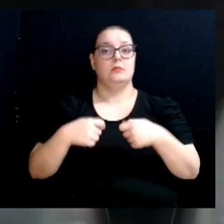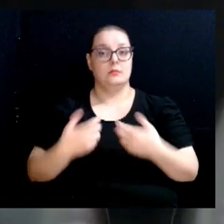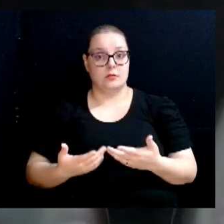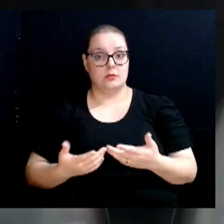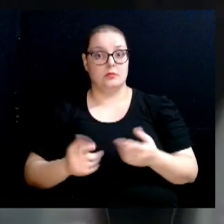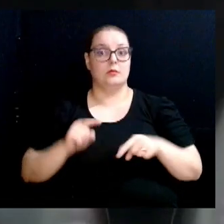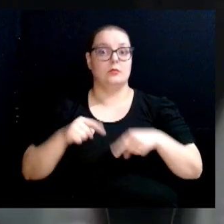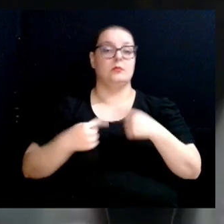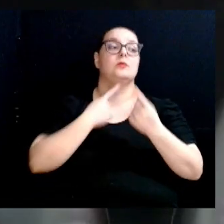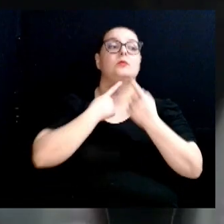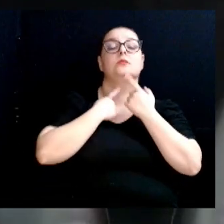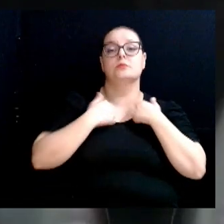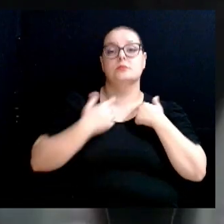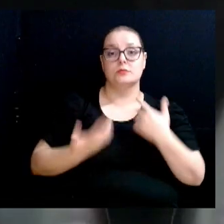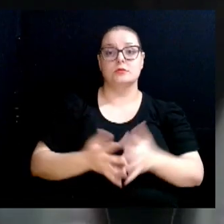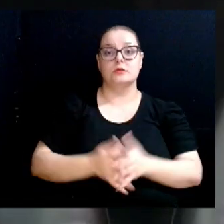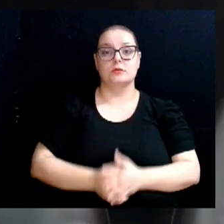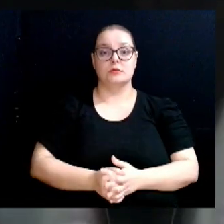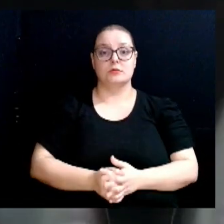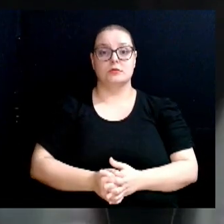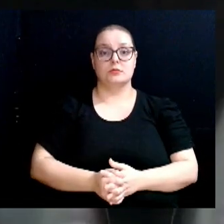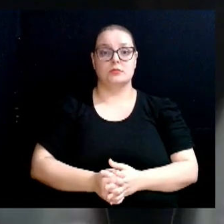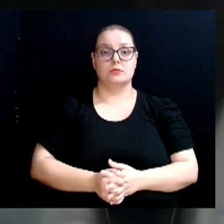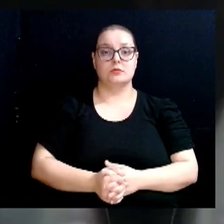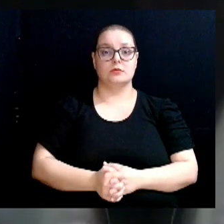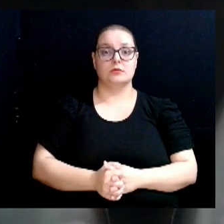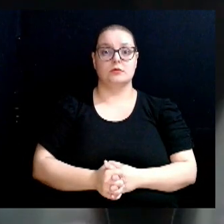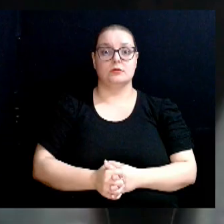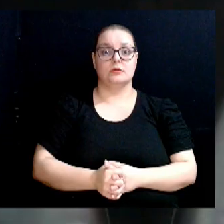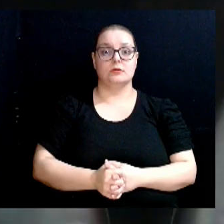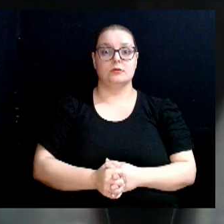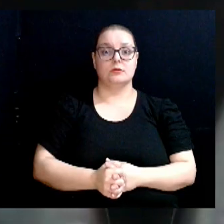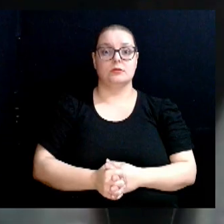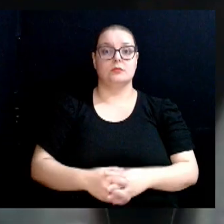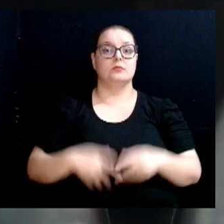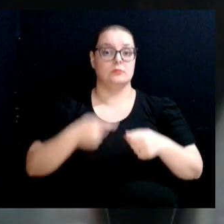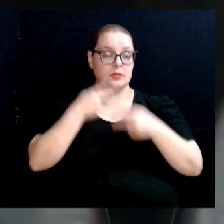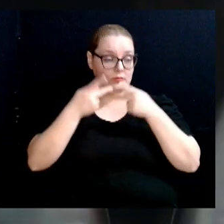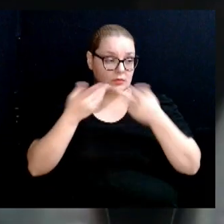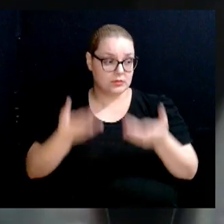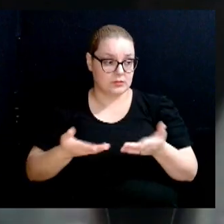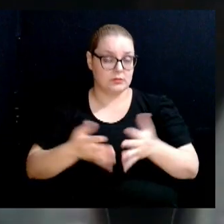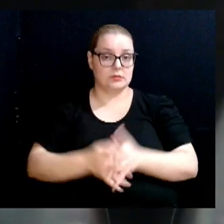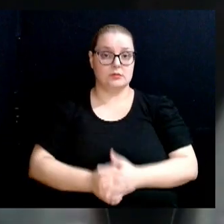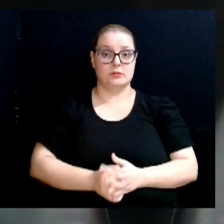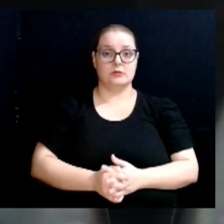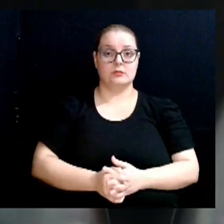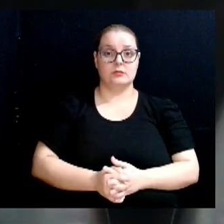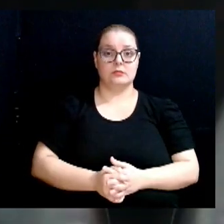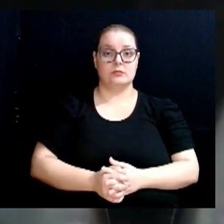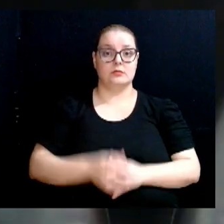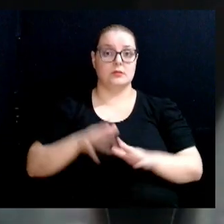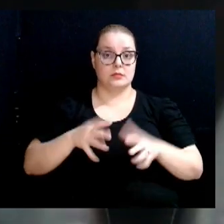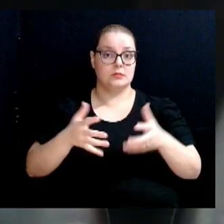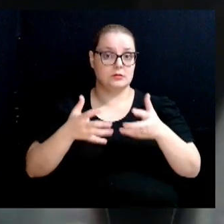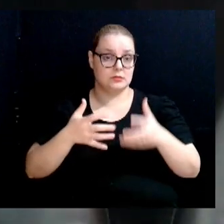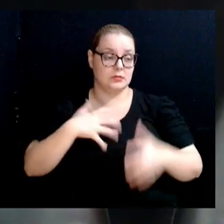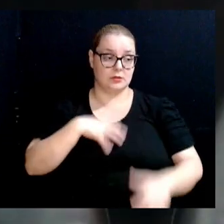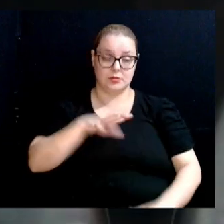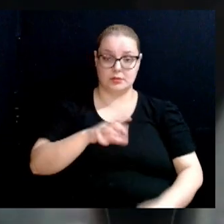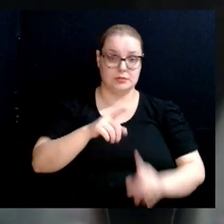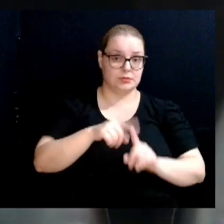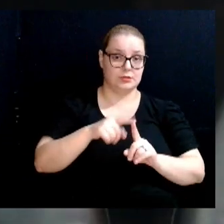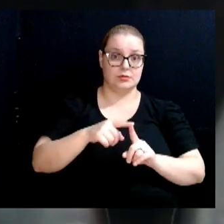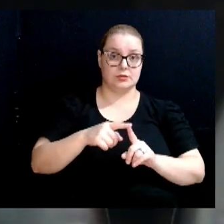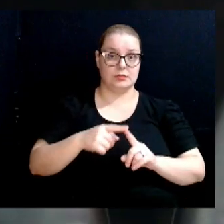né? A gente precisa dizer sobre isso. Às vezes eu quero esse tipo de demonstração de carinho. Mas